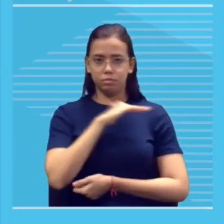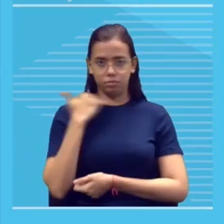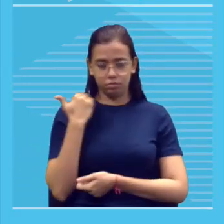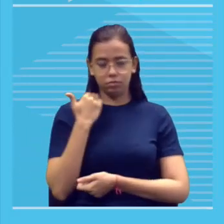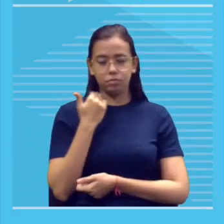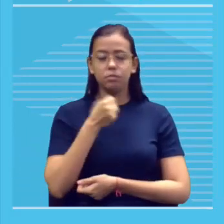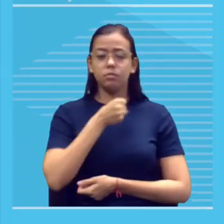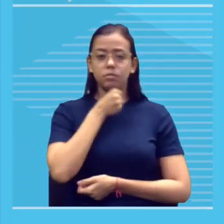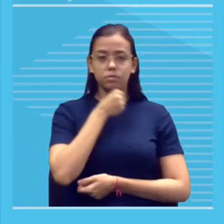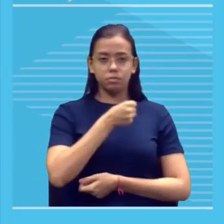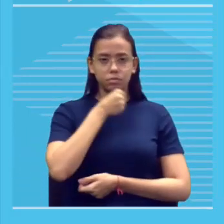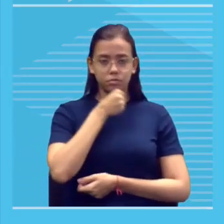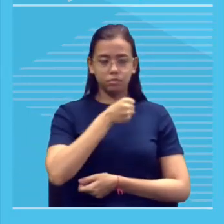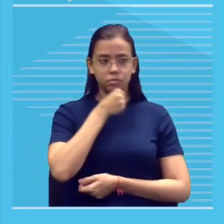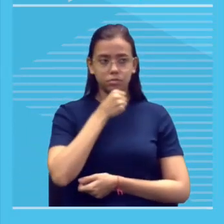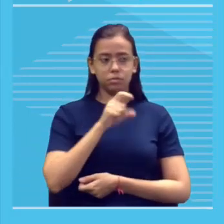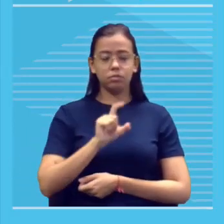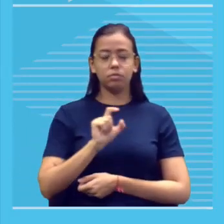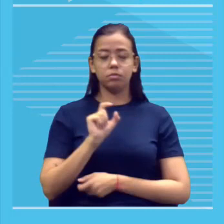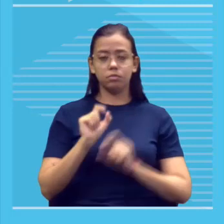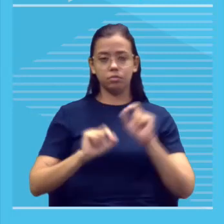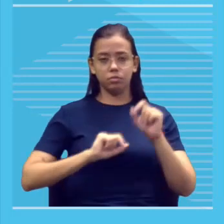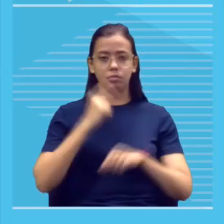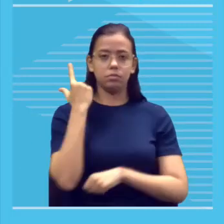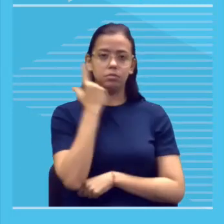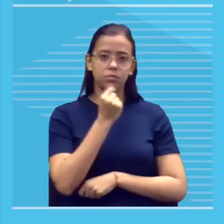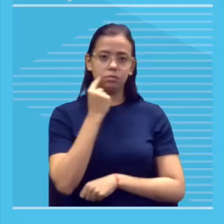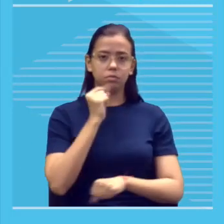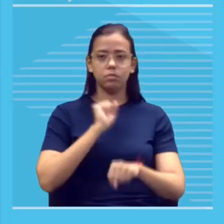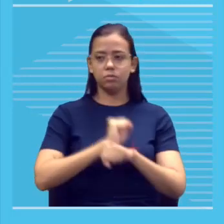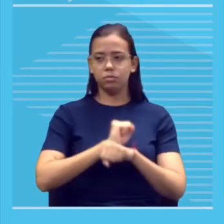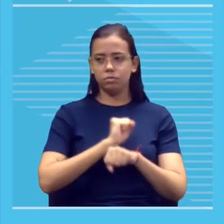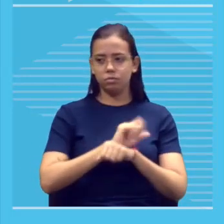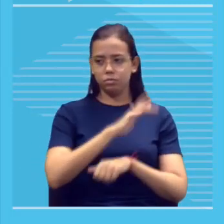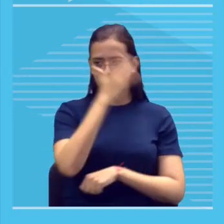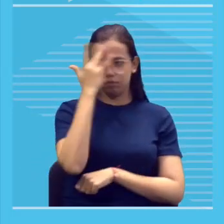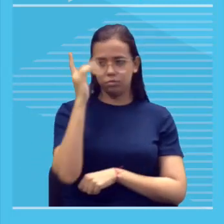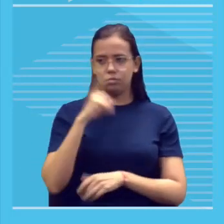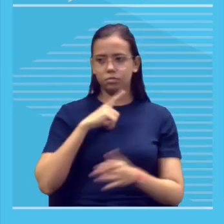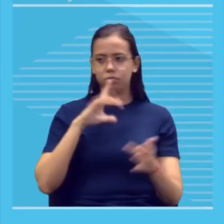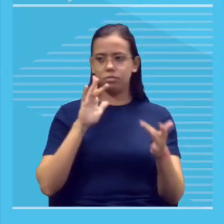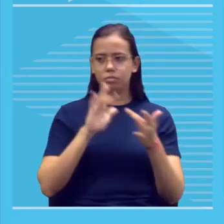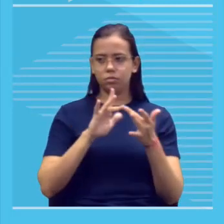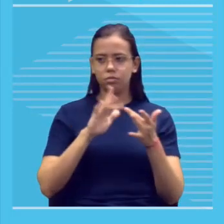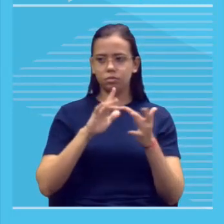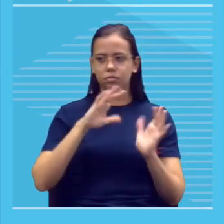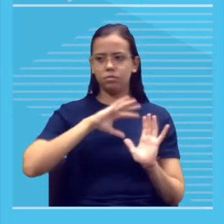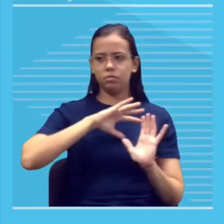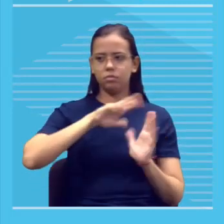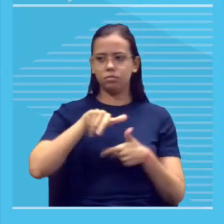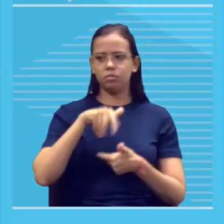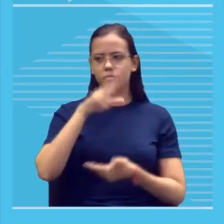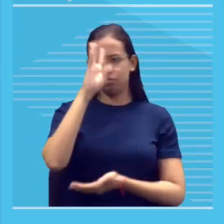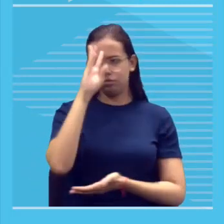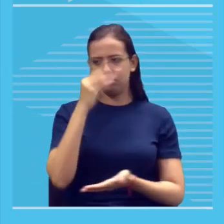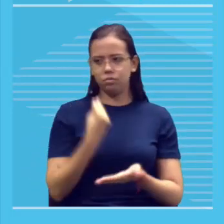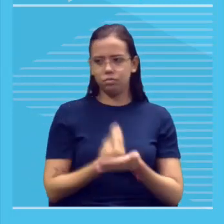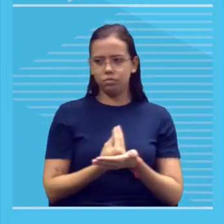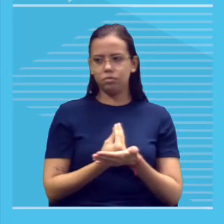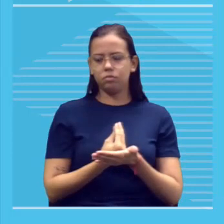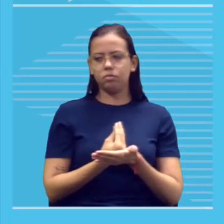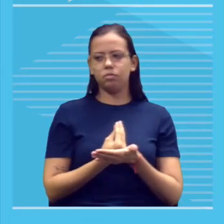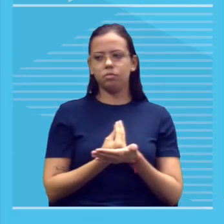entrevistas ele é aguardava que as pessoas entrasse né no contato com o mundo dos espíritos e ele fazia